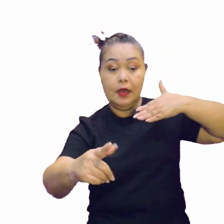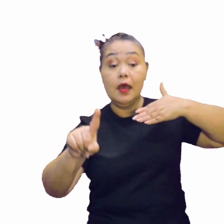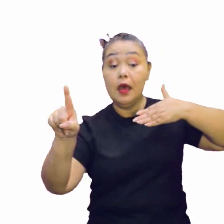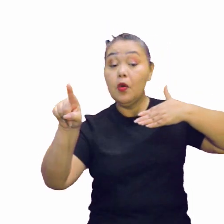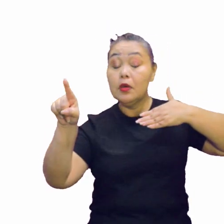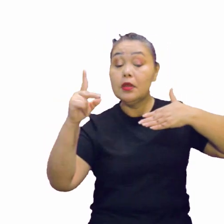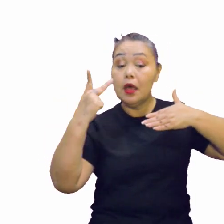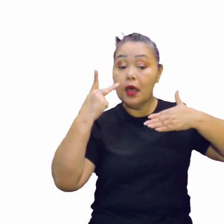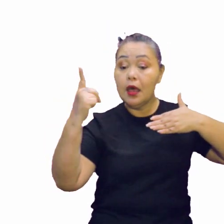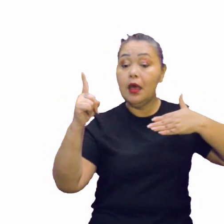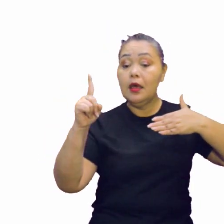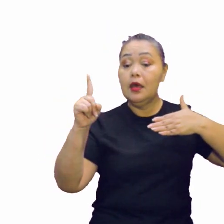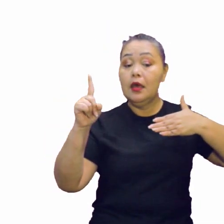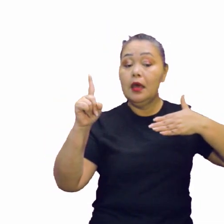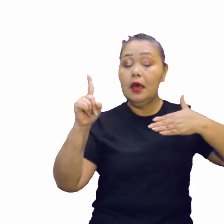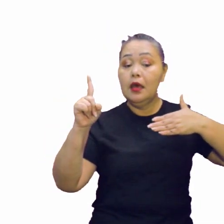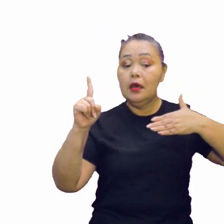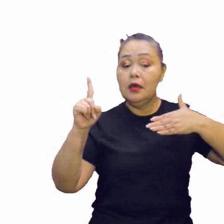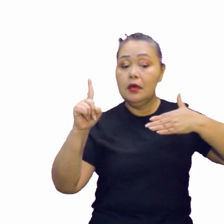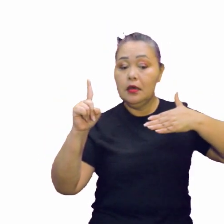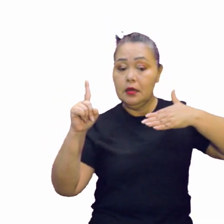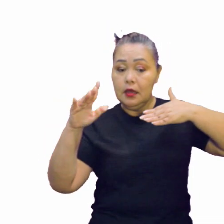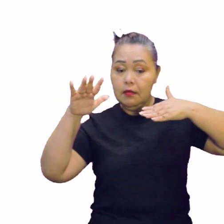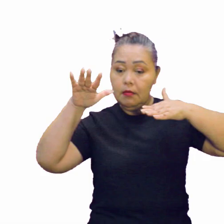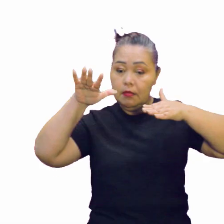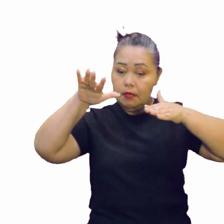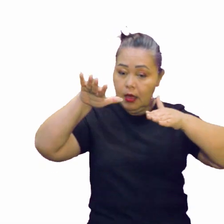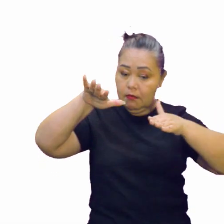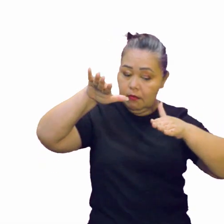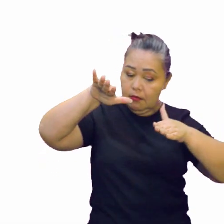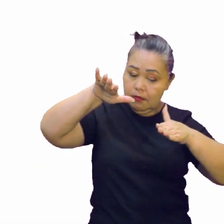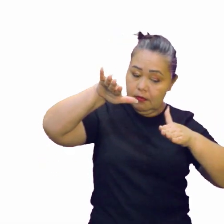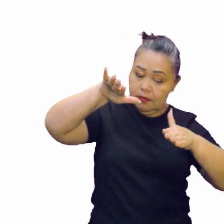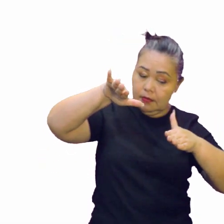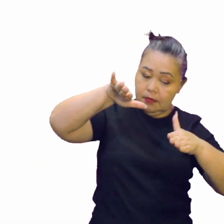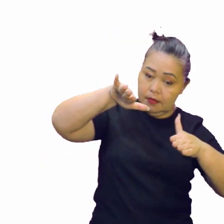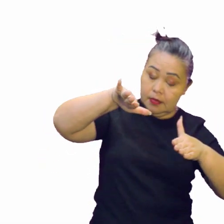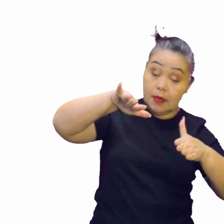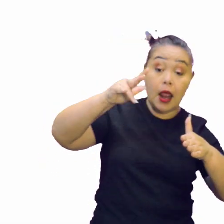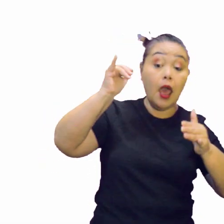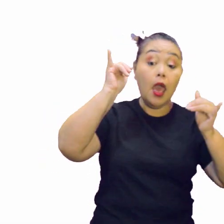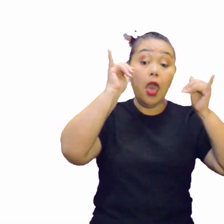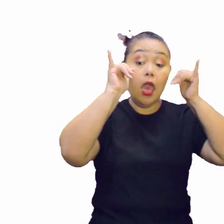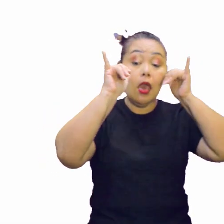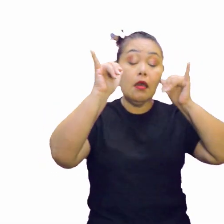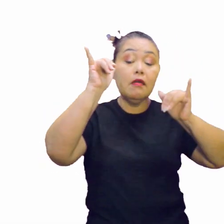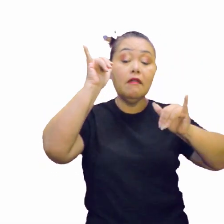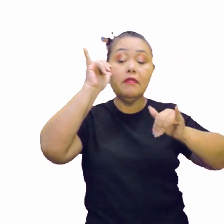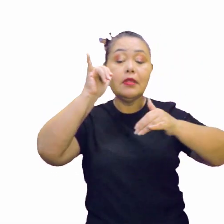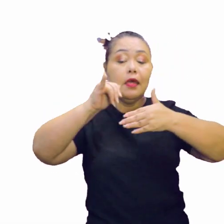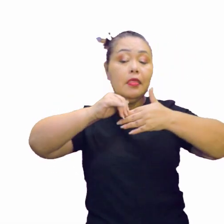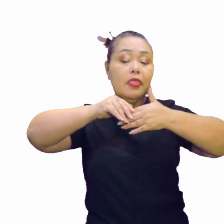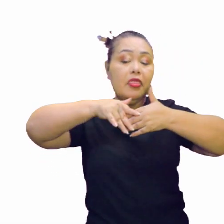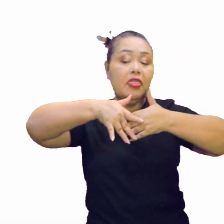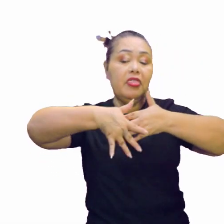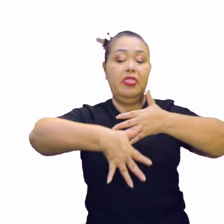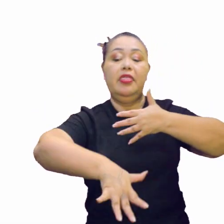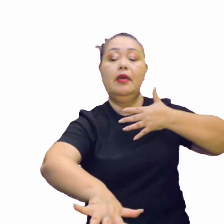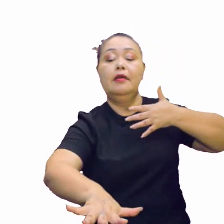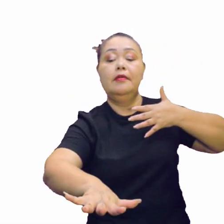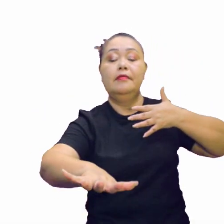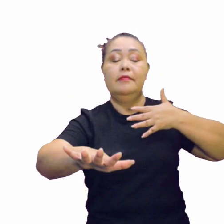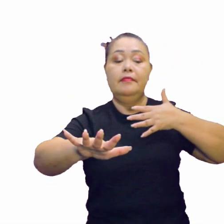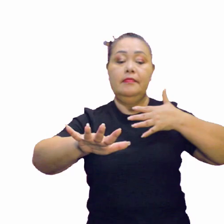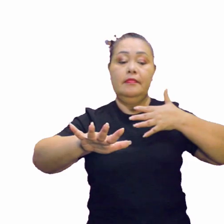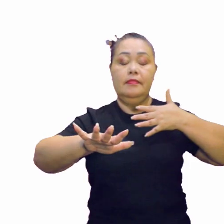é atender uma necessidade para evitar a lixiviação. Lixiviação é uma